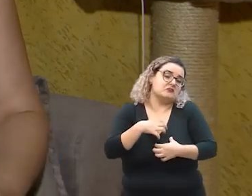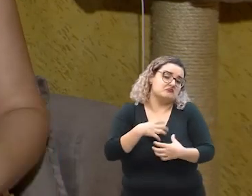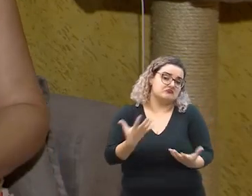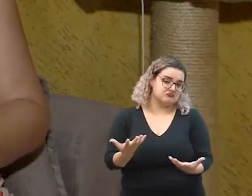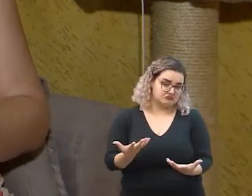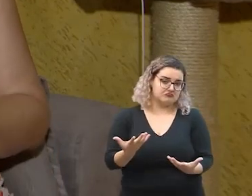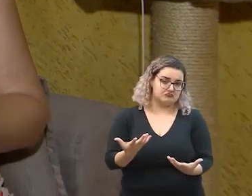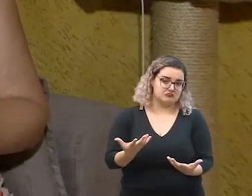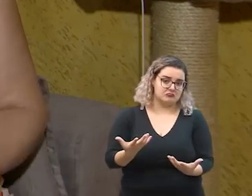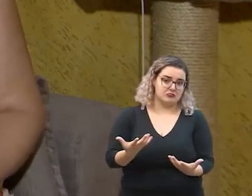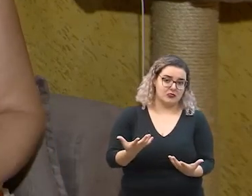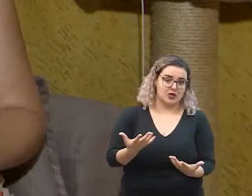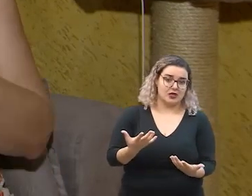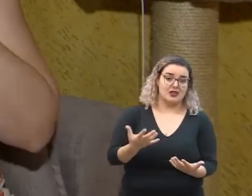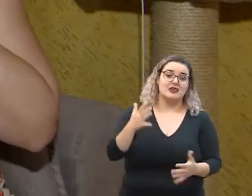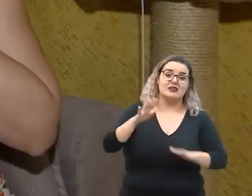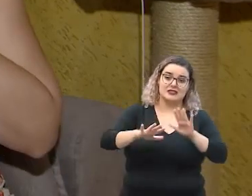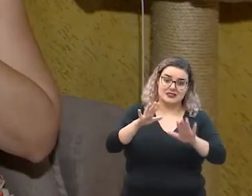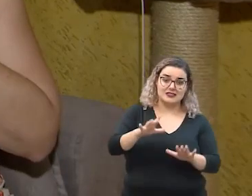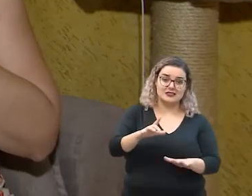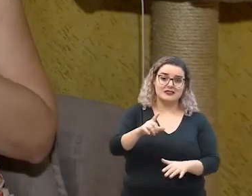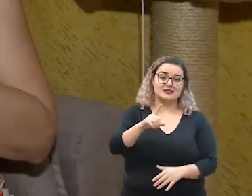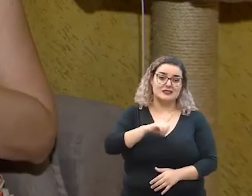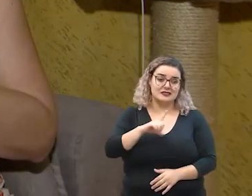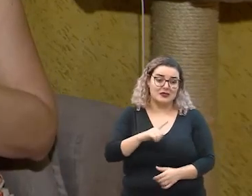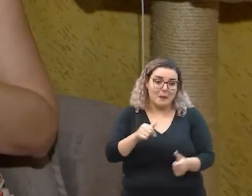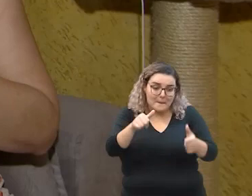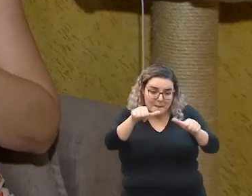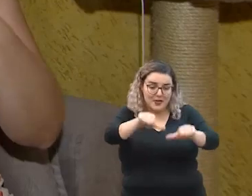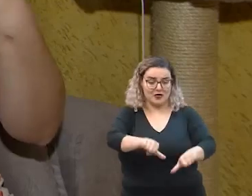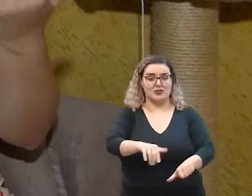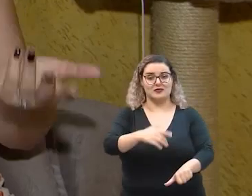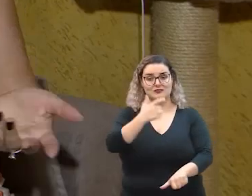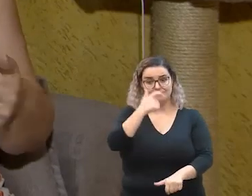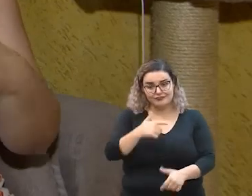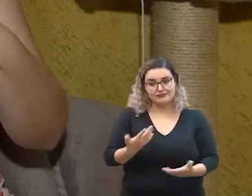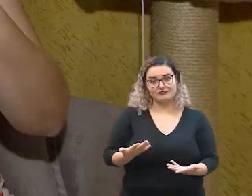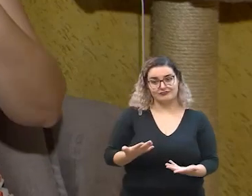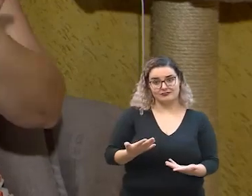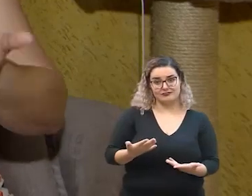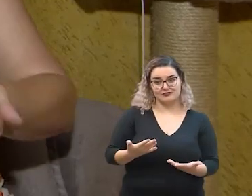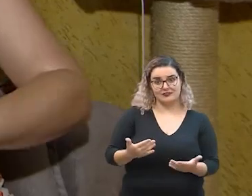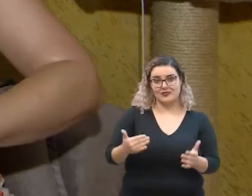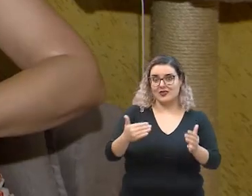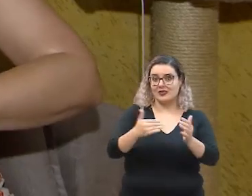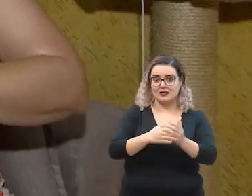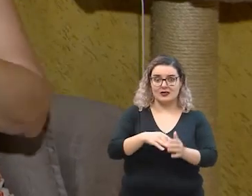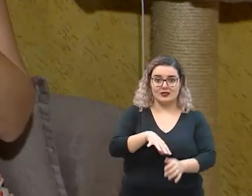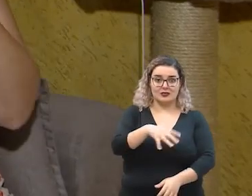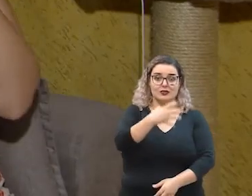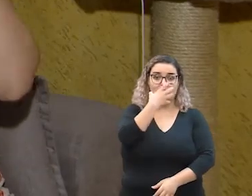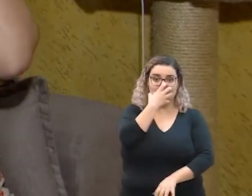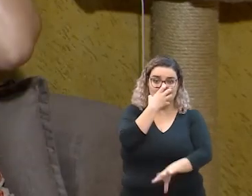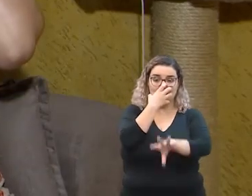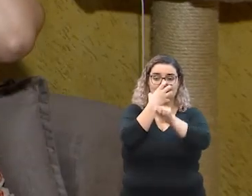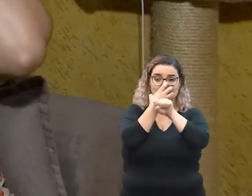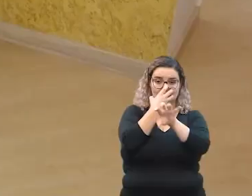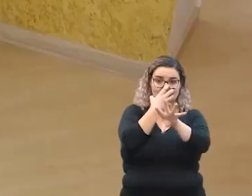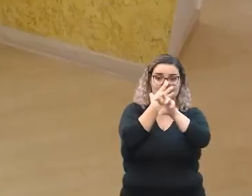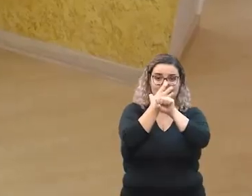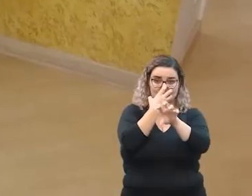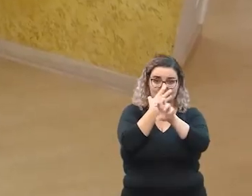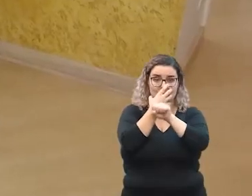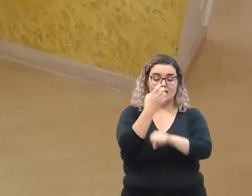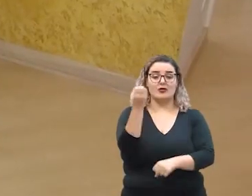sintomas, né? E pode ser que você tenha piores do que eu tive. Ou pode ser até que você seja entubado, ou pior ainda,